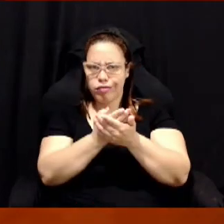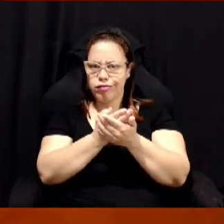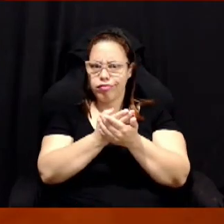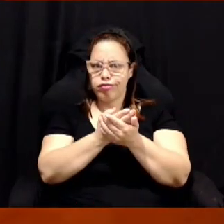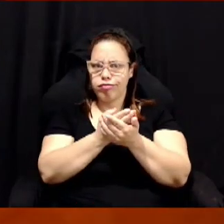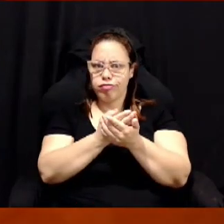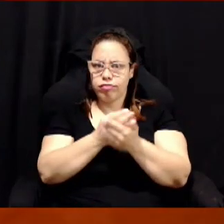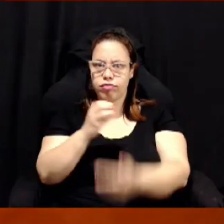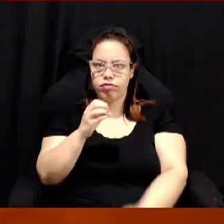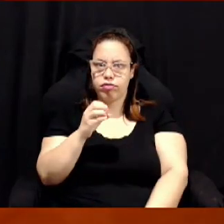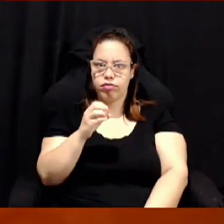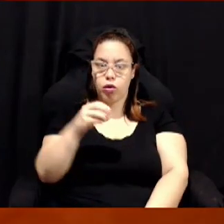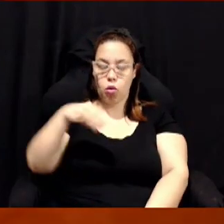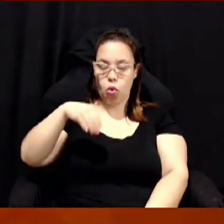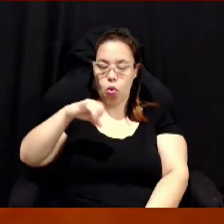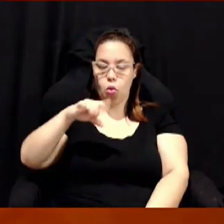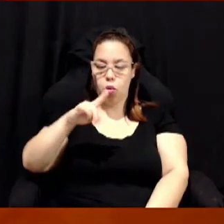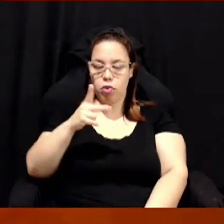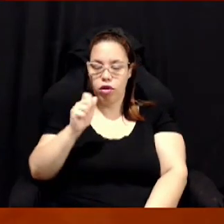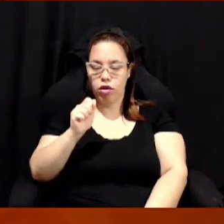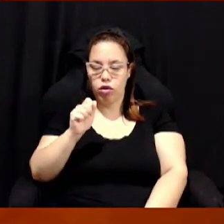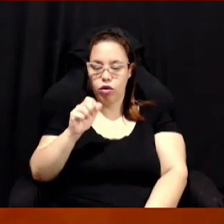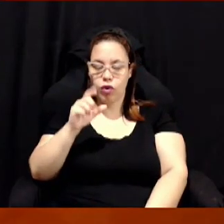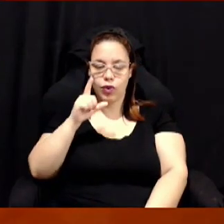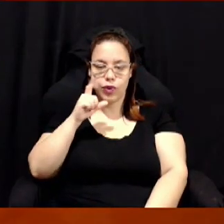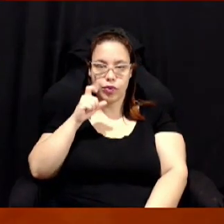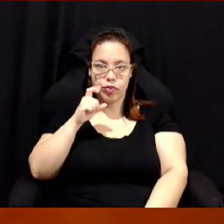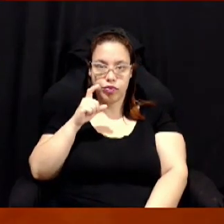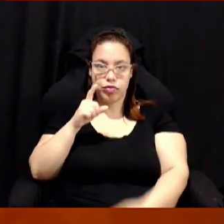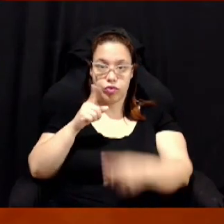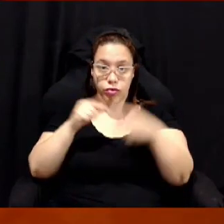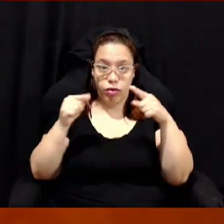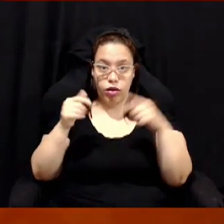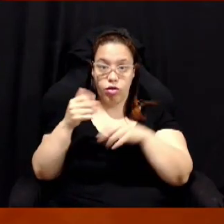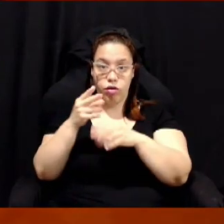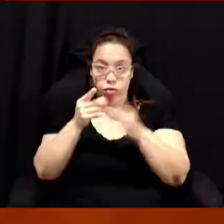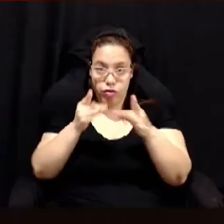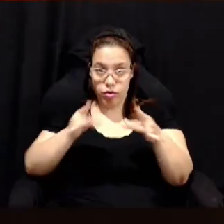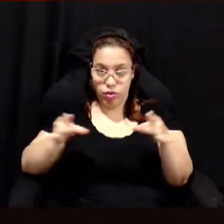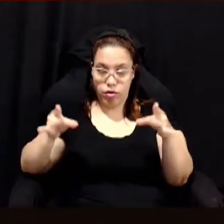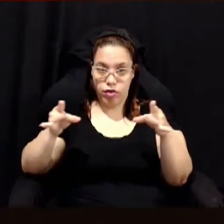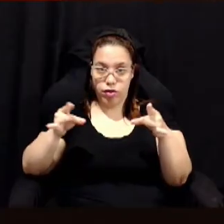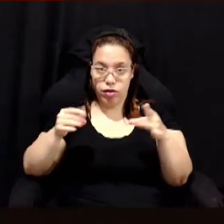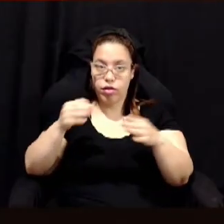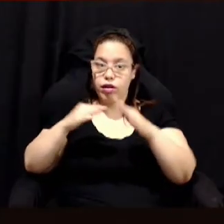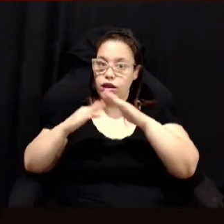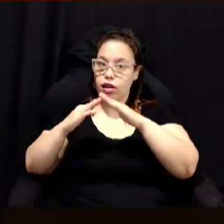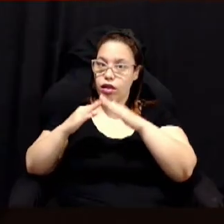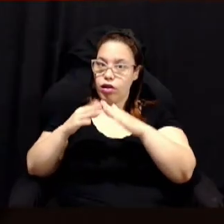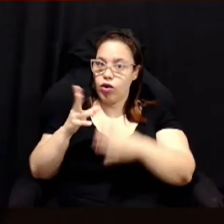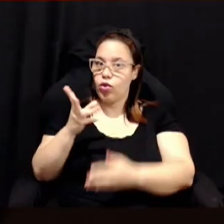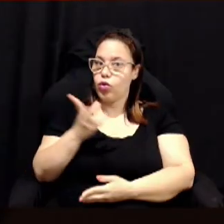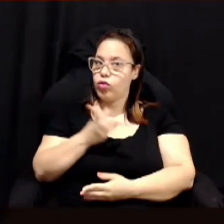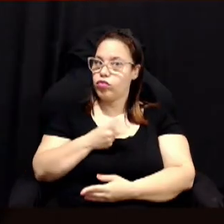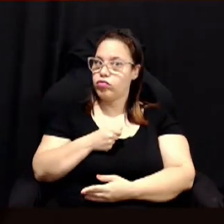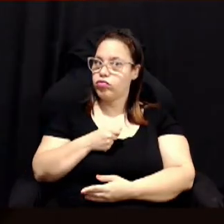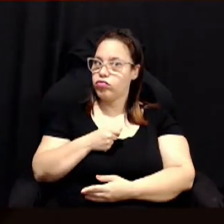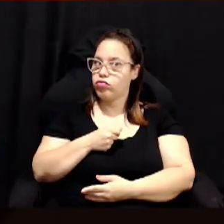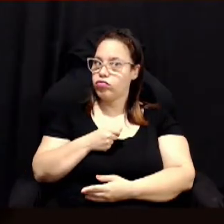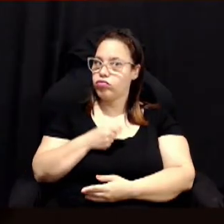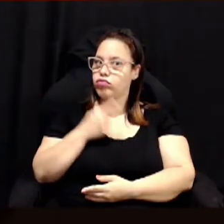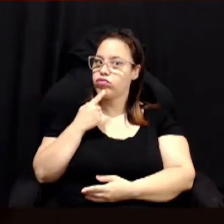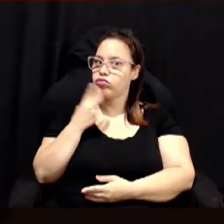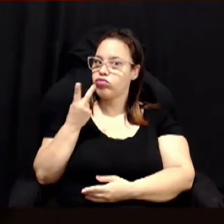que é um milho crocante com várias especiarias aqui da casa. E aí temos 2